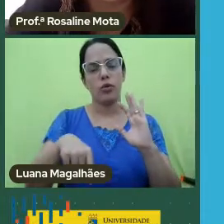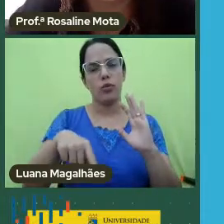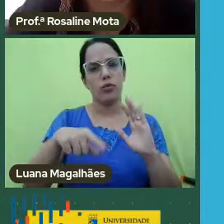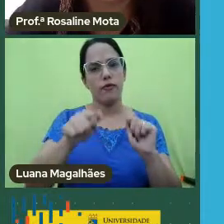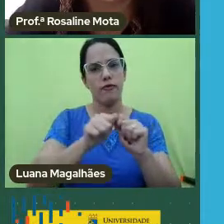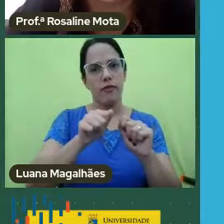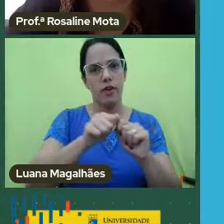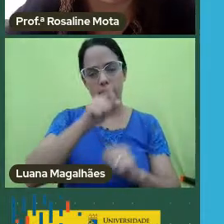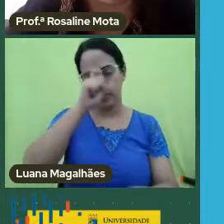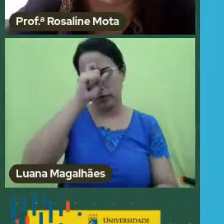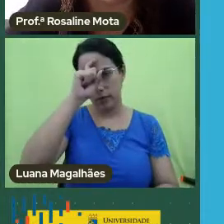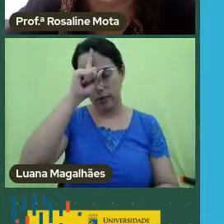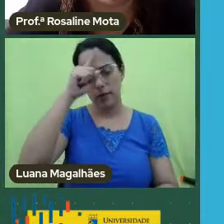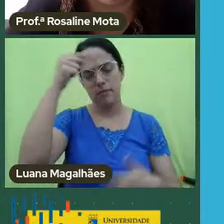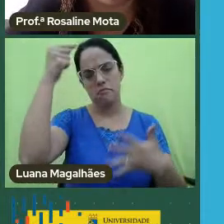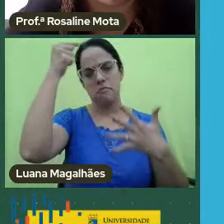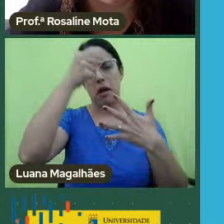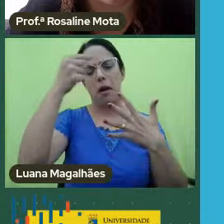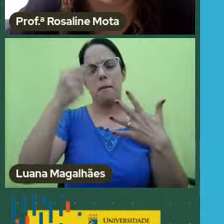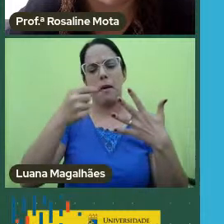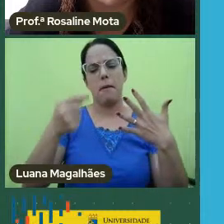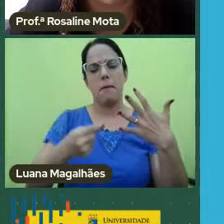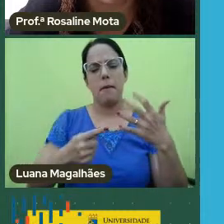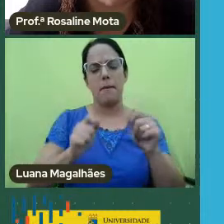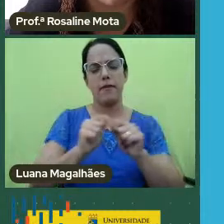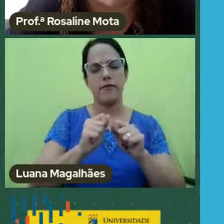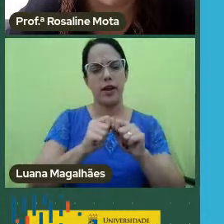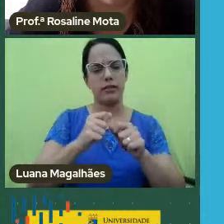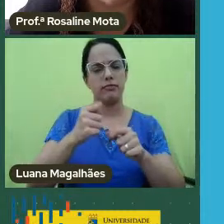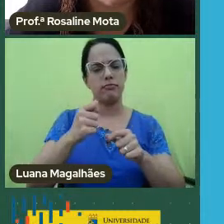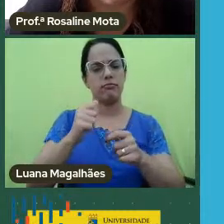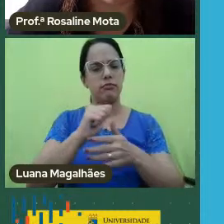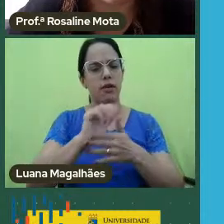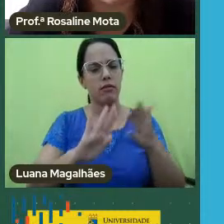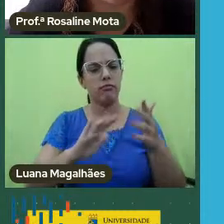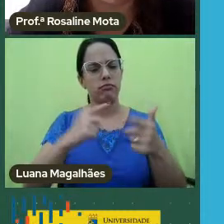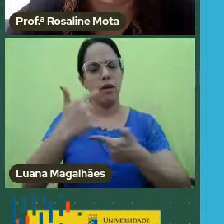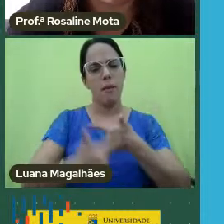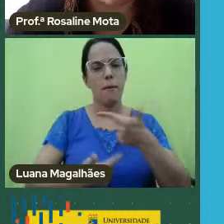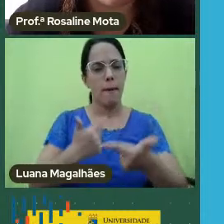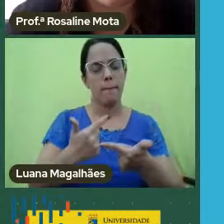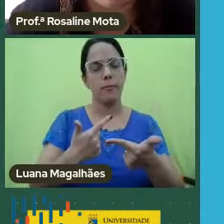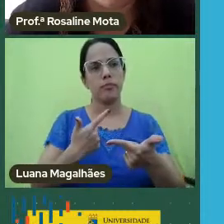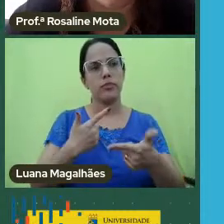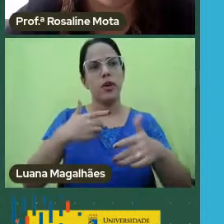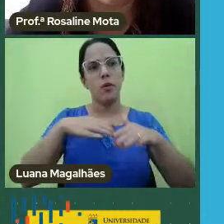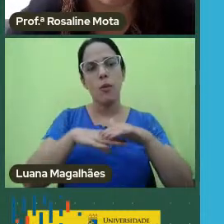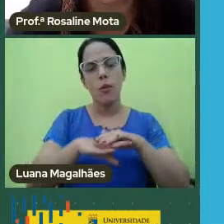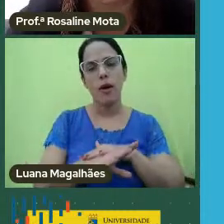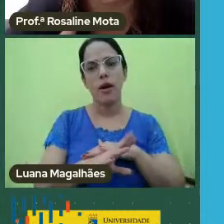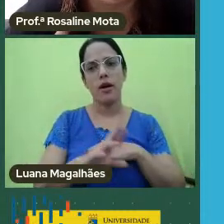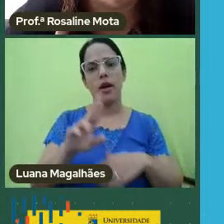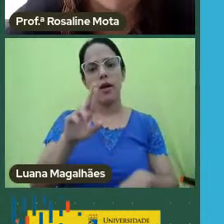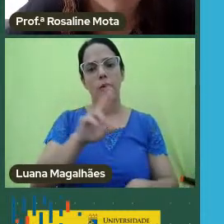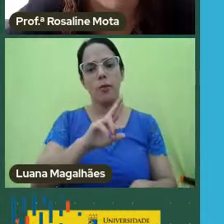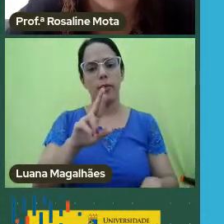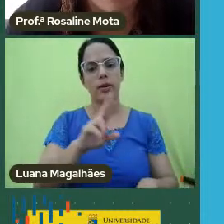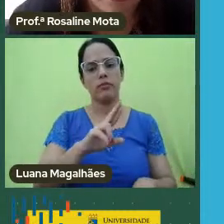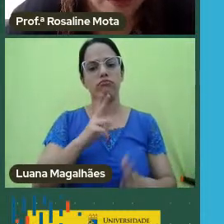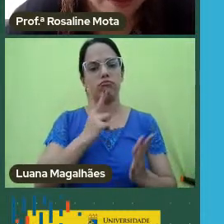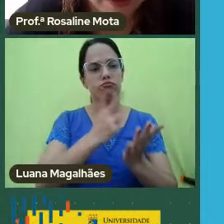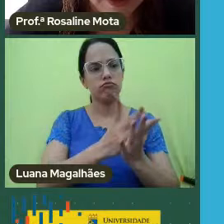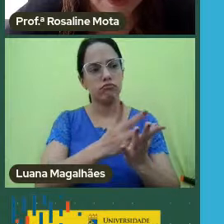dentre outras coisas. Mas como é que são organizadas, guardadas e recuperadas as documentações dos